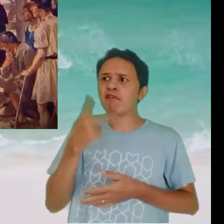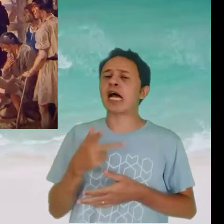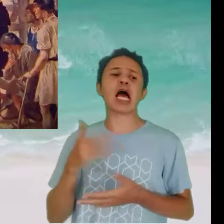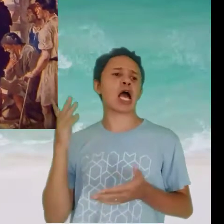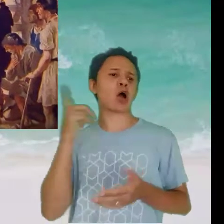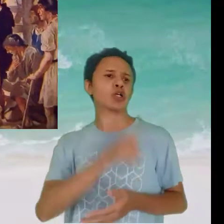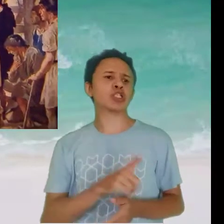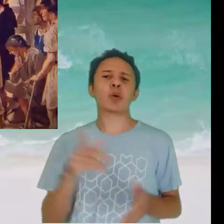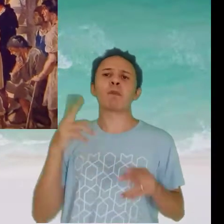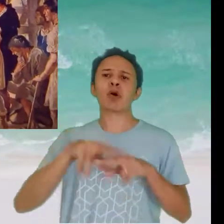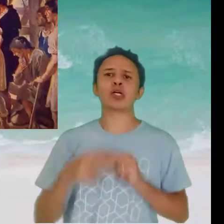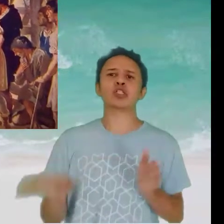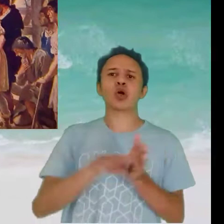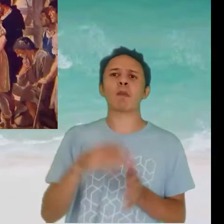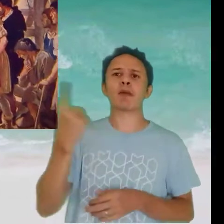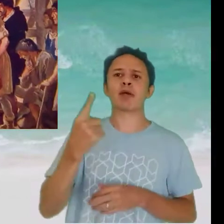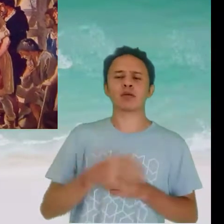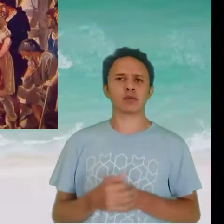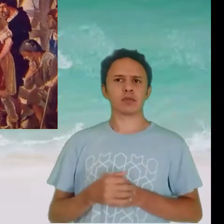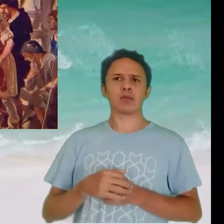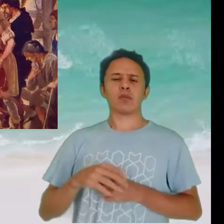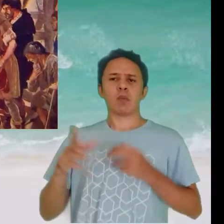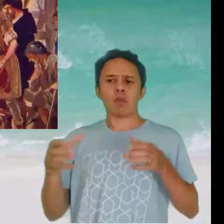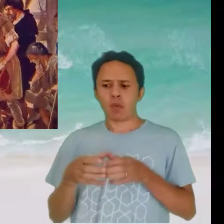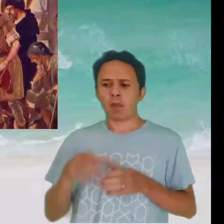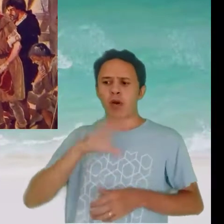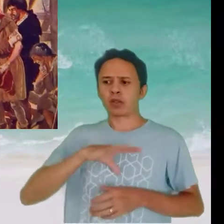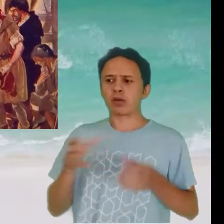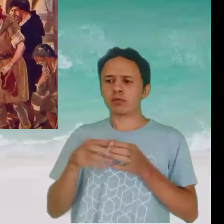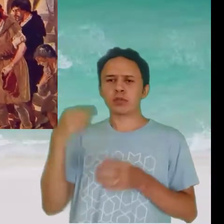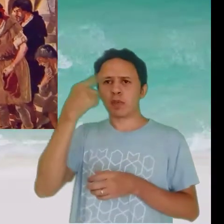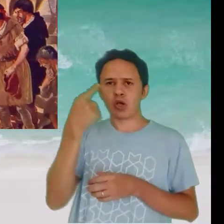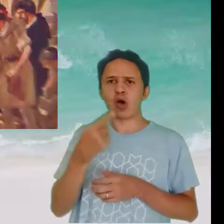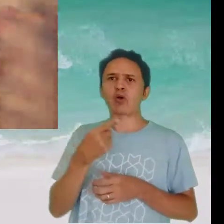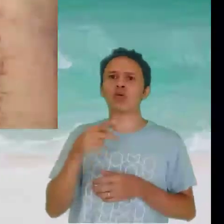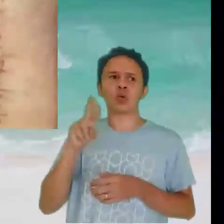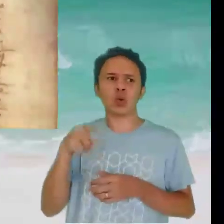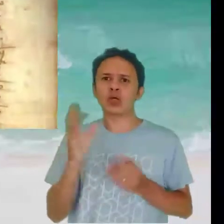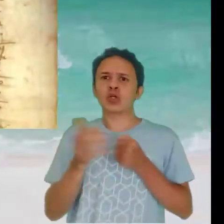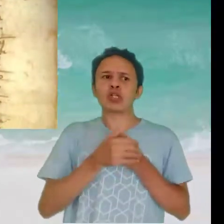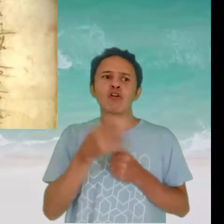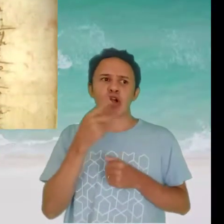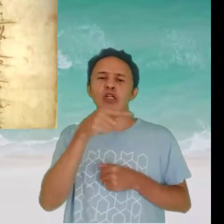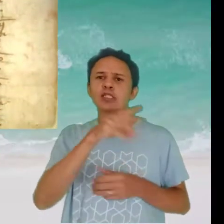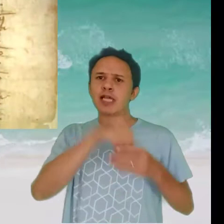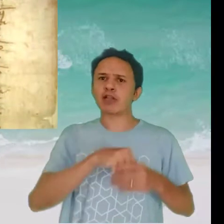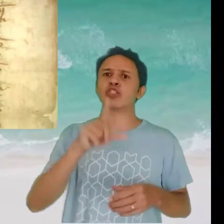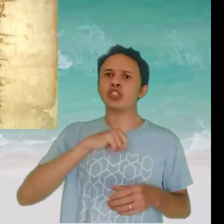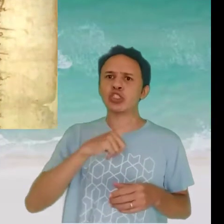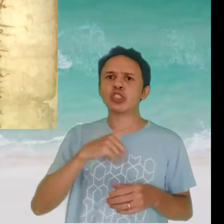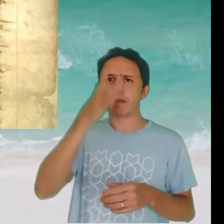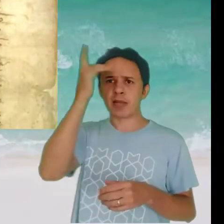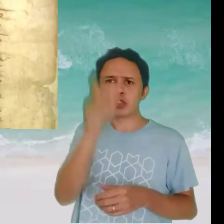do quem chegou primeiro. Portugueses e espanhóis nunca esconderam que havia habitantes nas Américas. O grande jesuíta